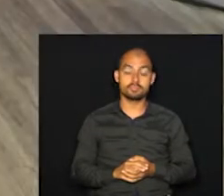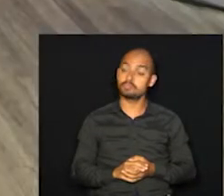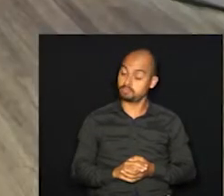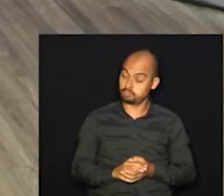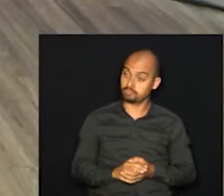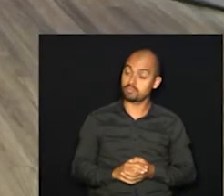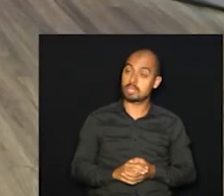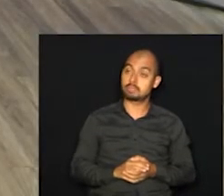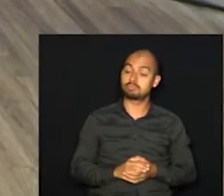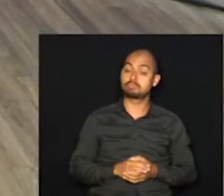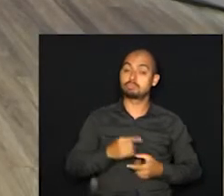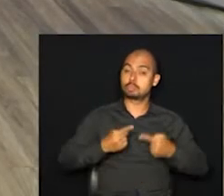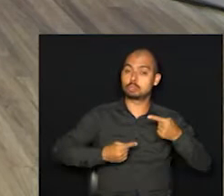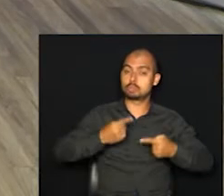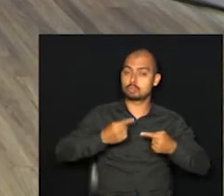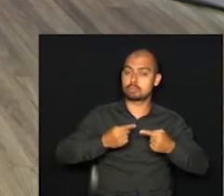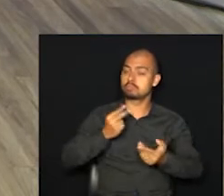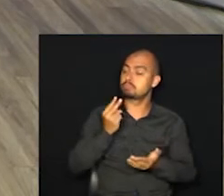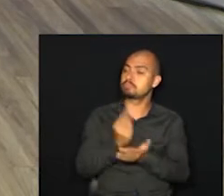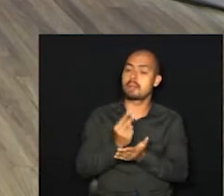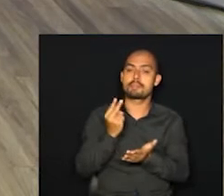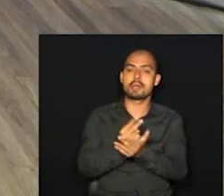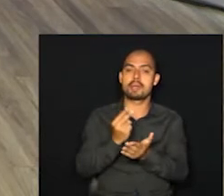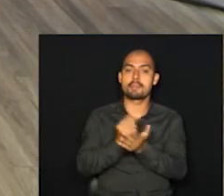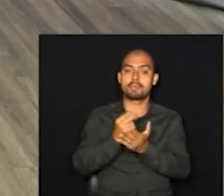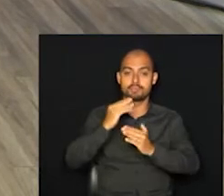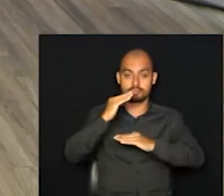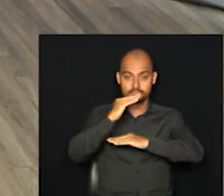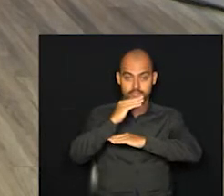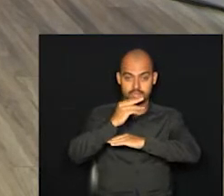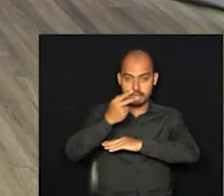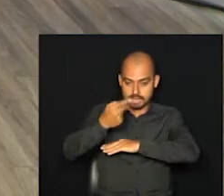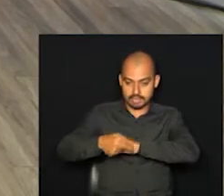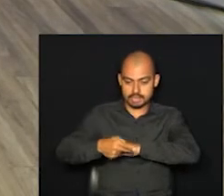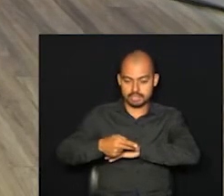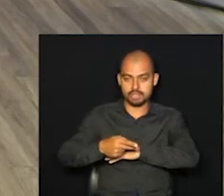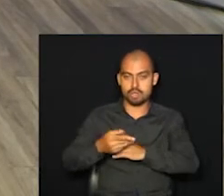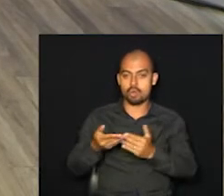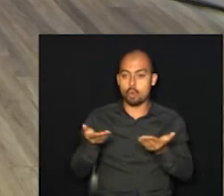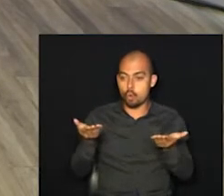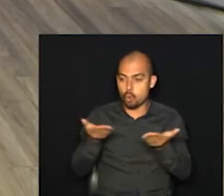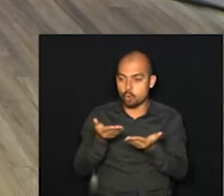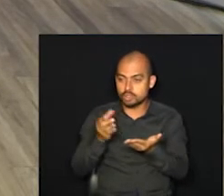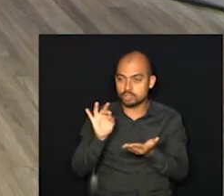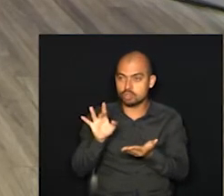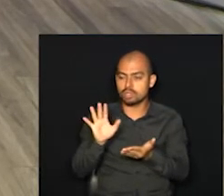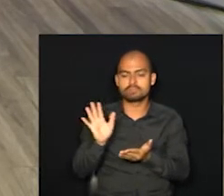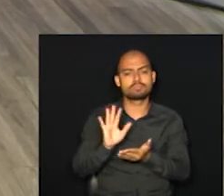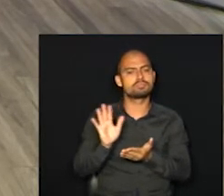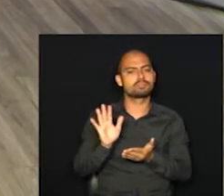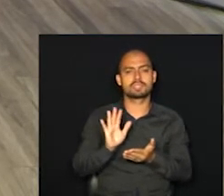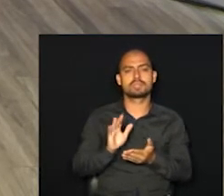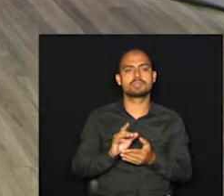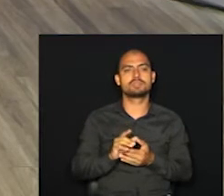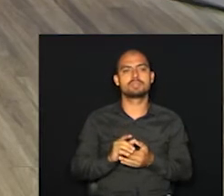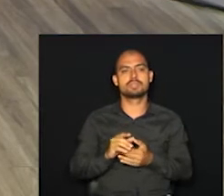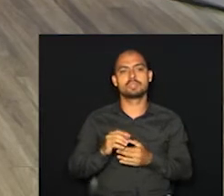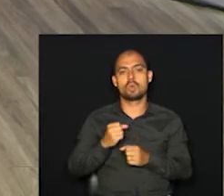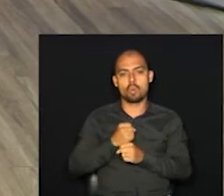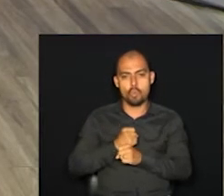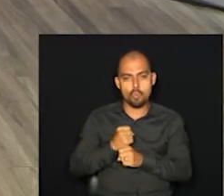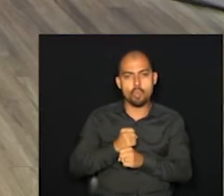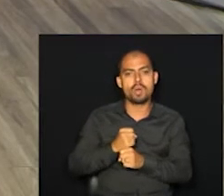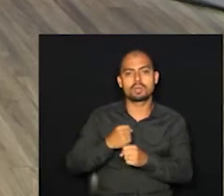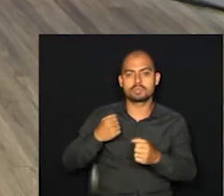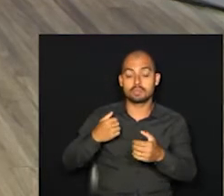que acontece sempre aqui no Câmara Total, não só hoje, no dia 20 de novembro, ao longo dos últimos